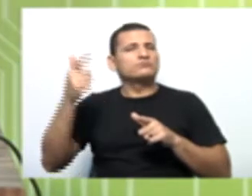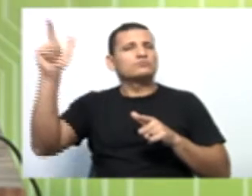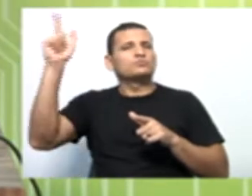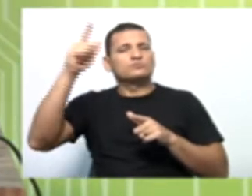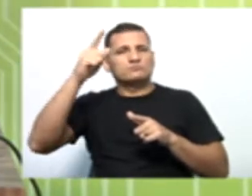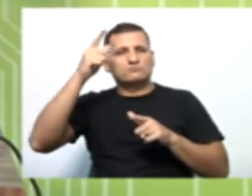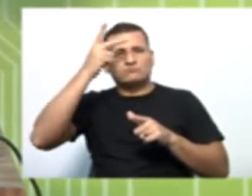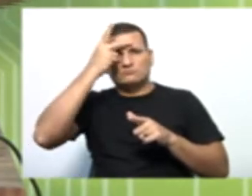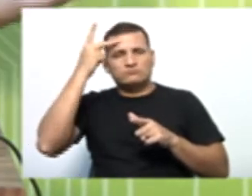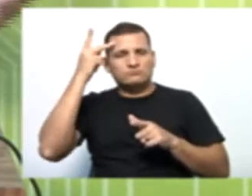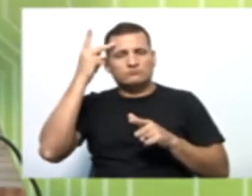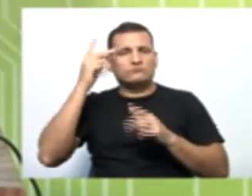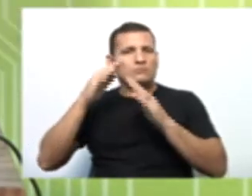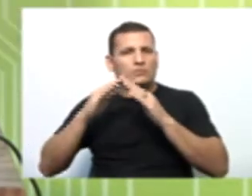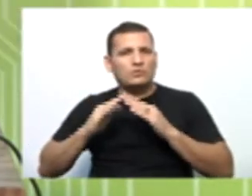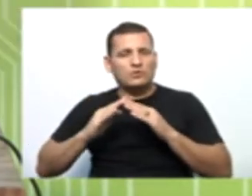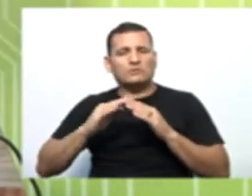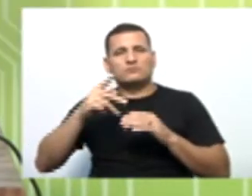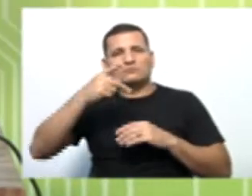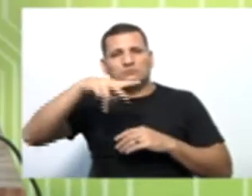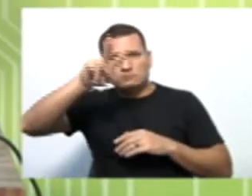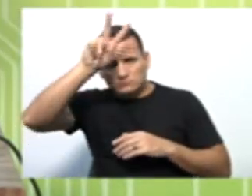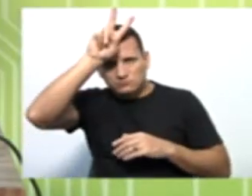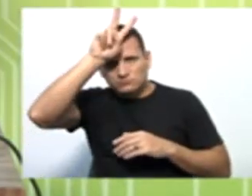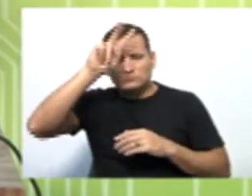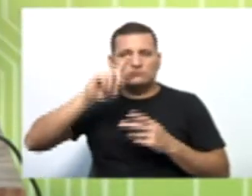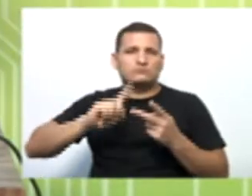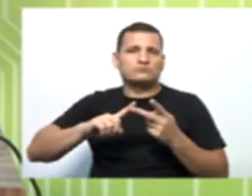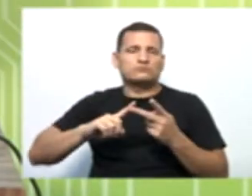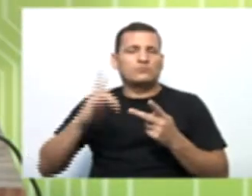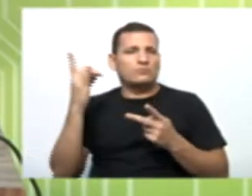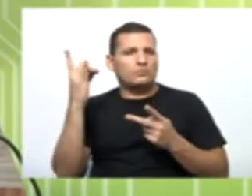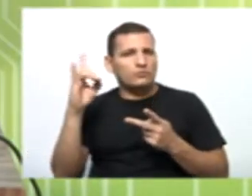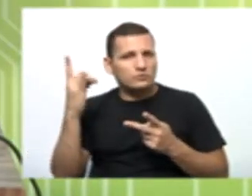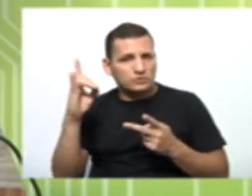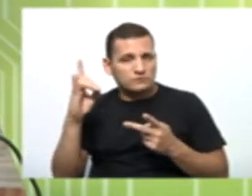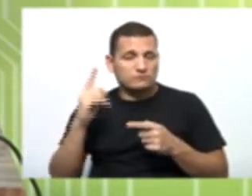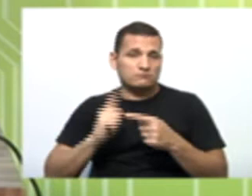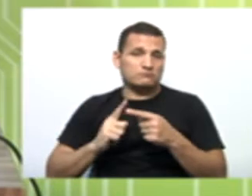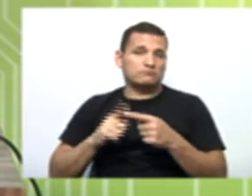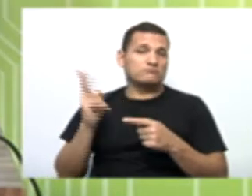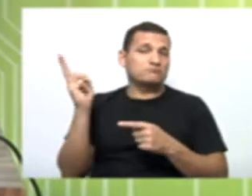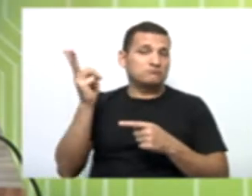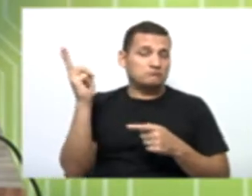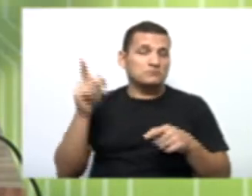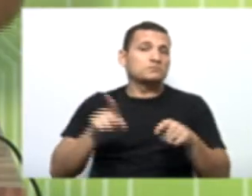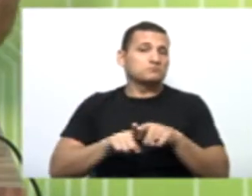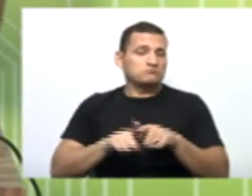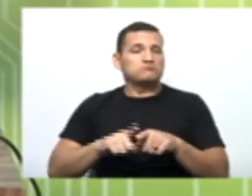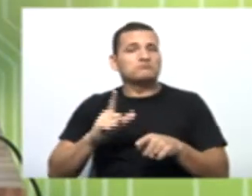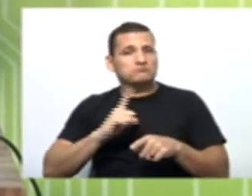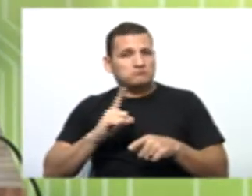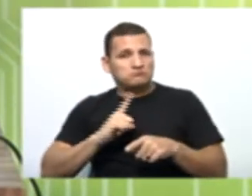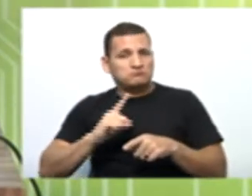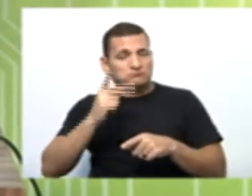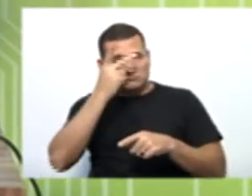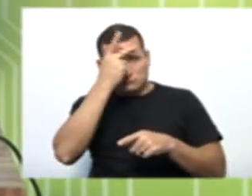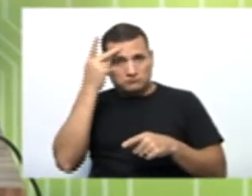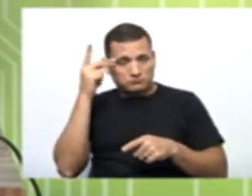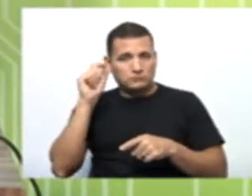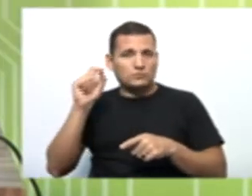mora em Cusco, no Peru, de alguém que mora em La Paz, na Bolívia, porque eles também tiveram, essas pessoas que vivem lá,